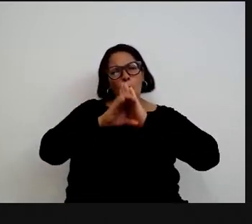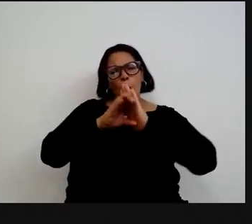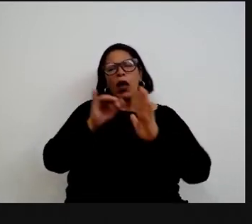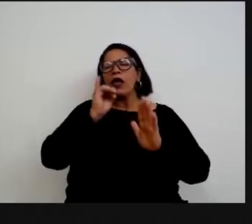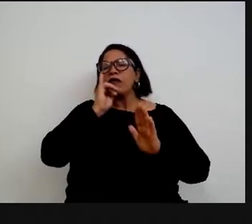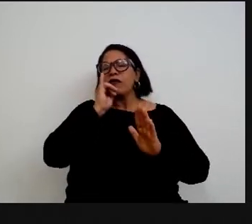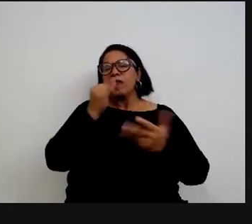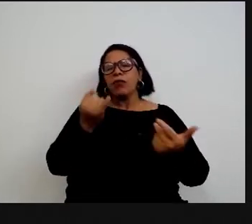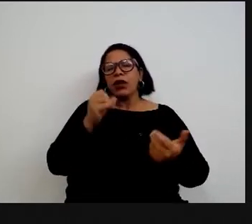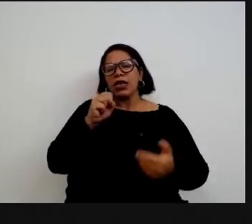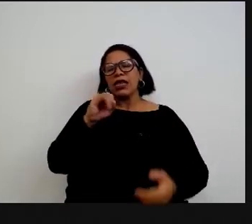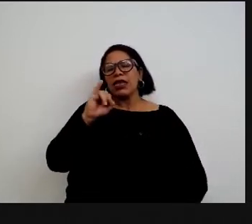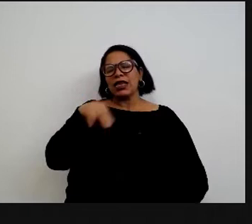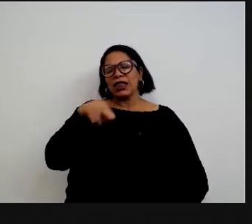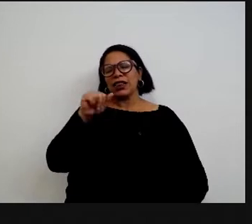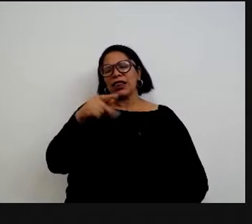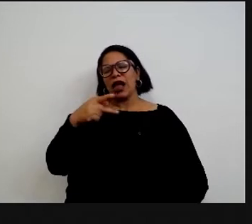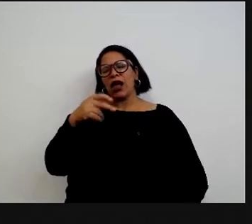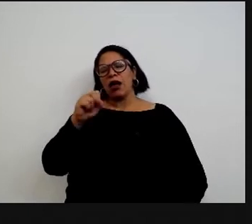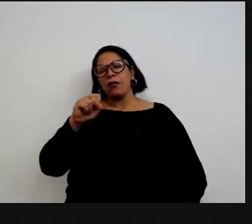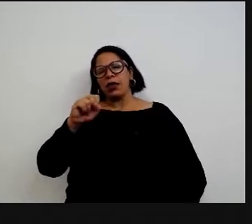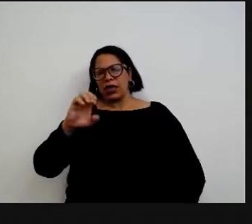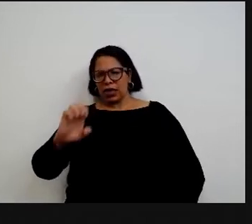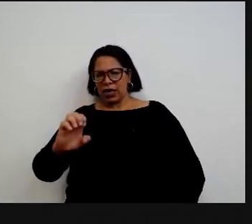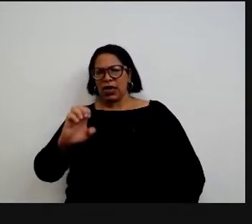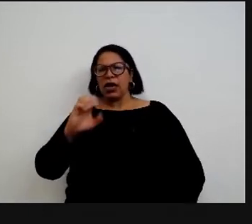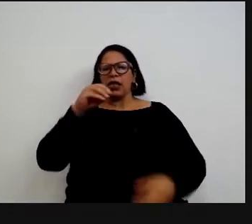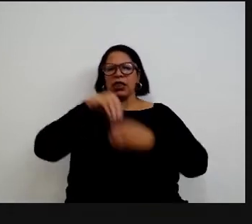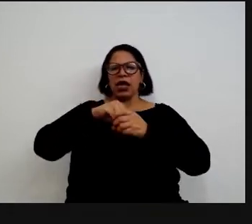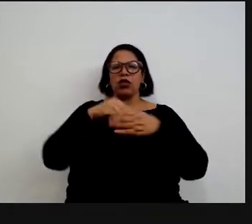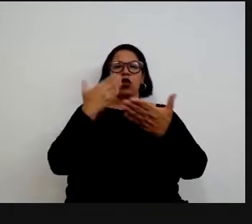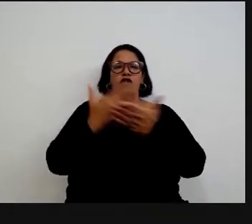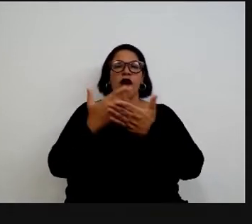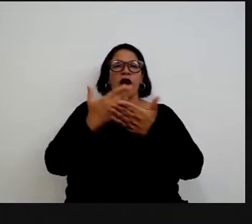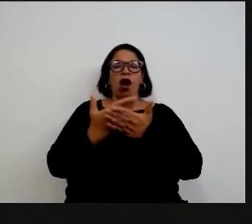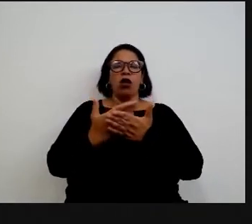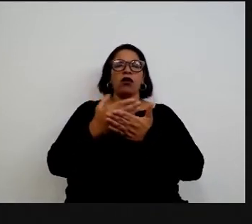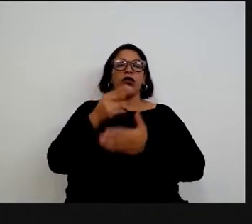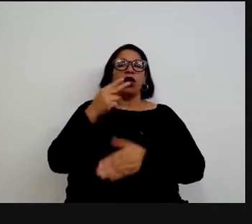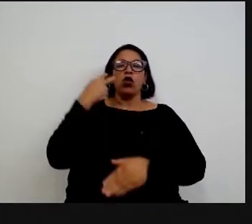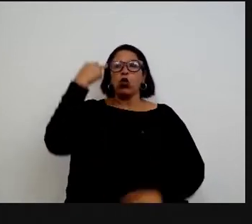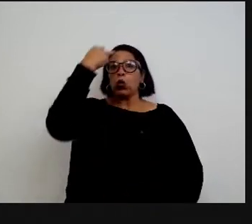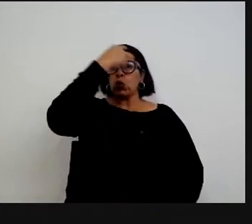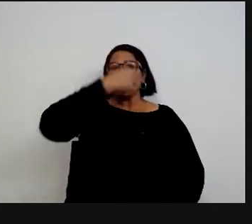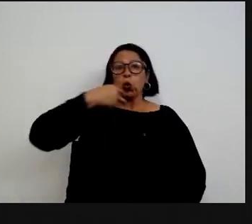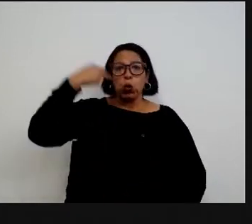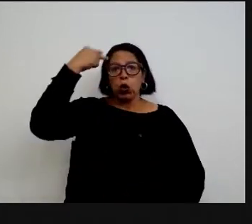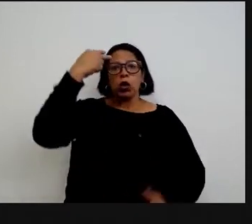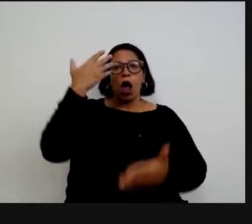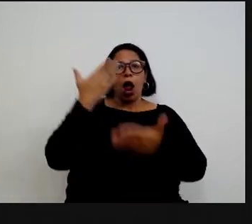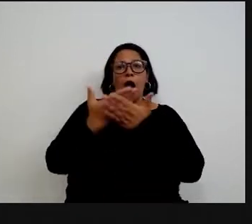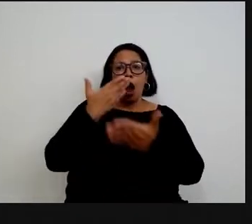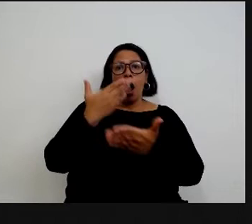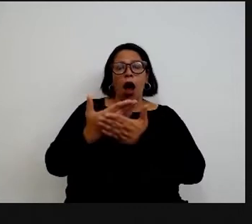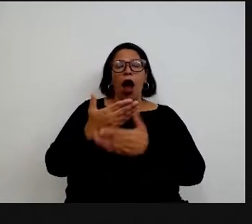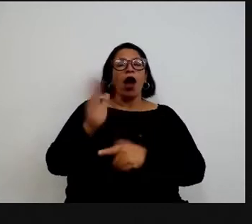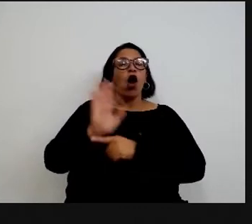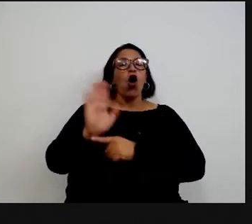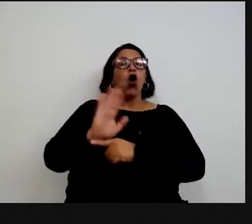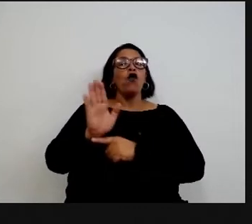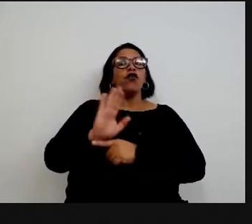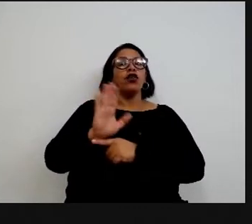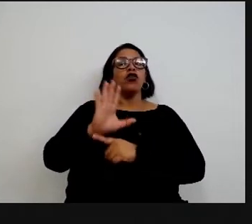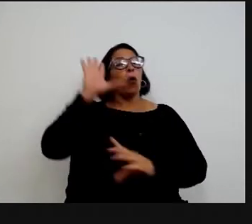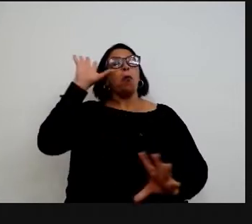exemplo. Para você explicar um conceito de sinapse em sala de aula, você pode gastar 2 horas de aula. Você consegue com um videozinho